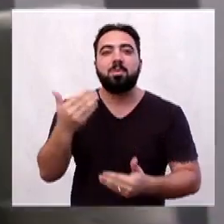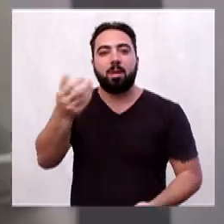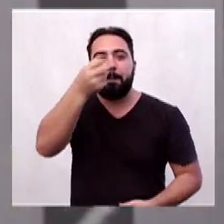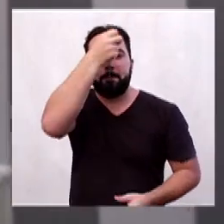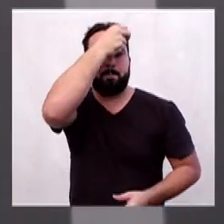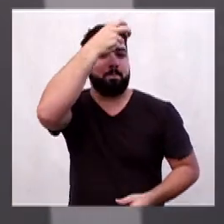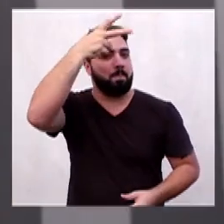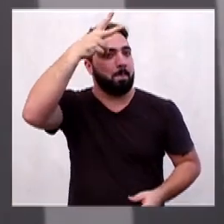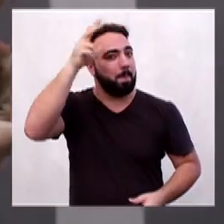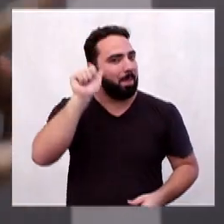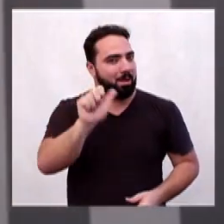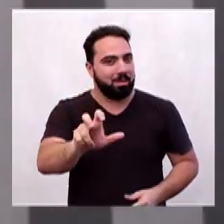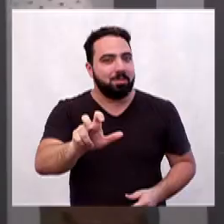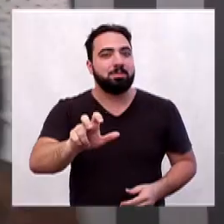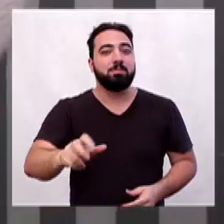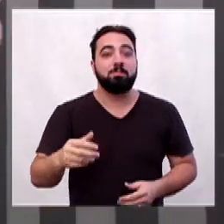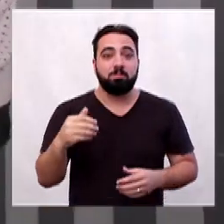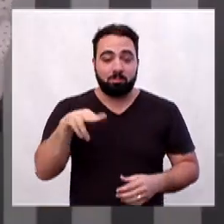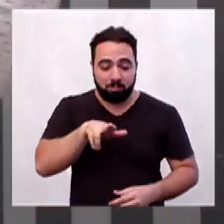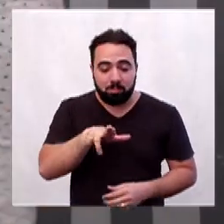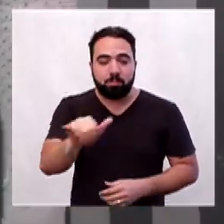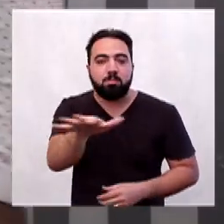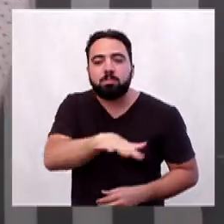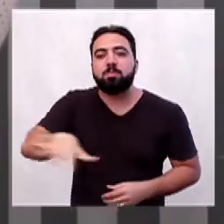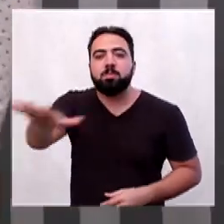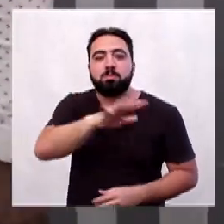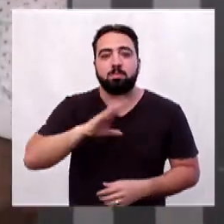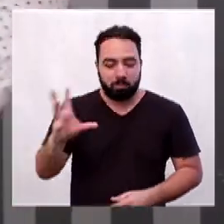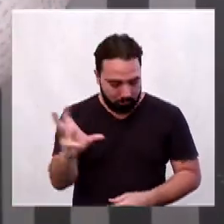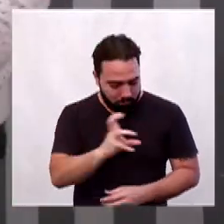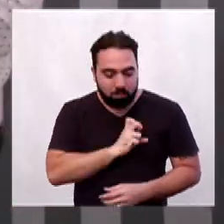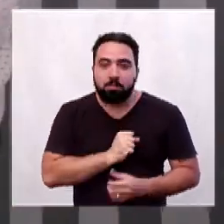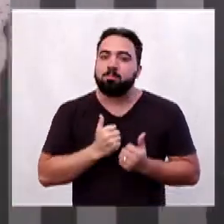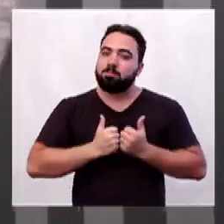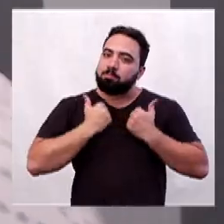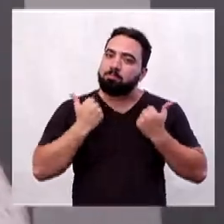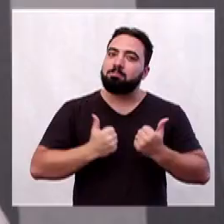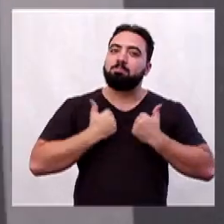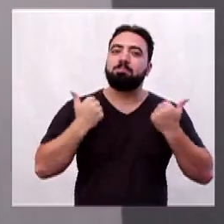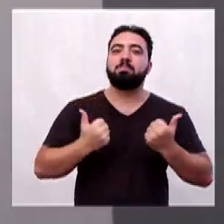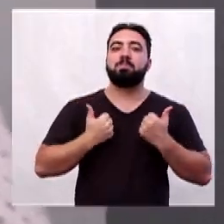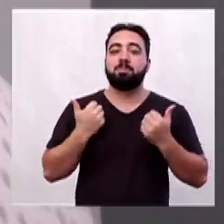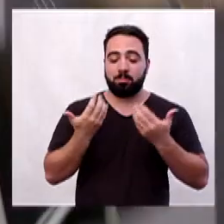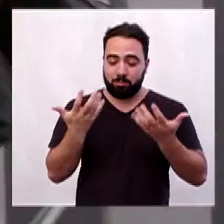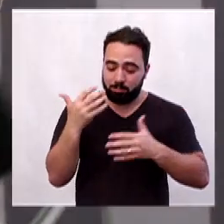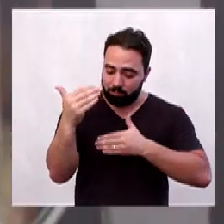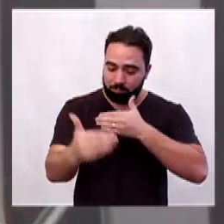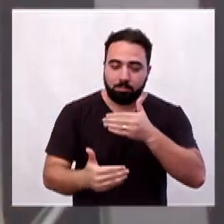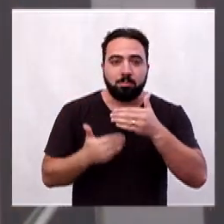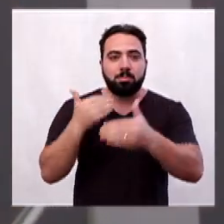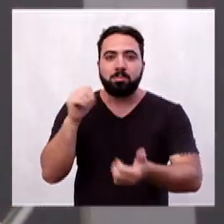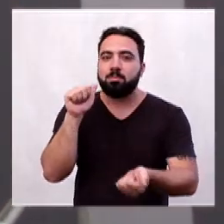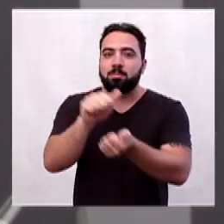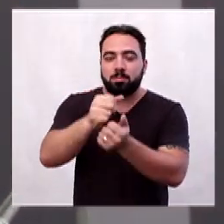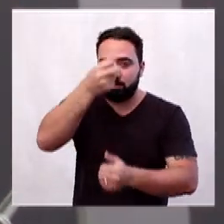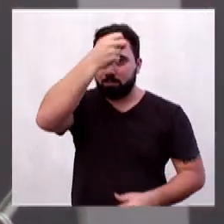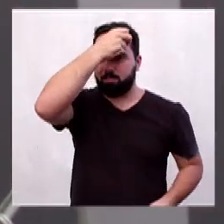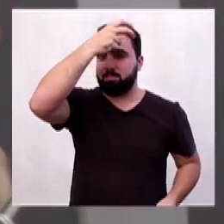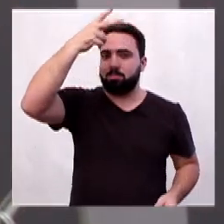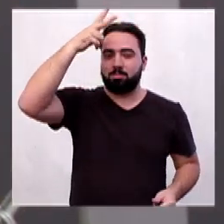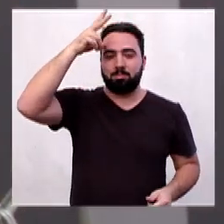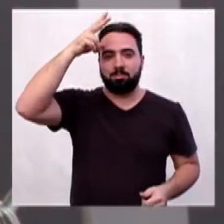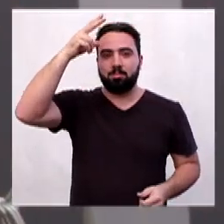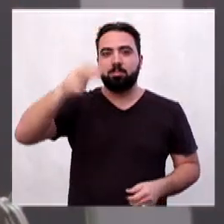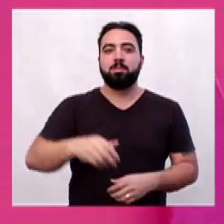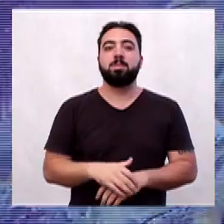com Burnier, o meu prefeito. Iguaçuano com amor bate no peito. Quero avançar com Burnier,